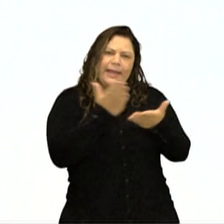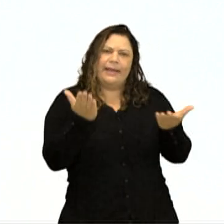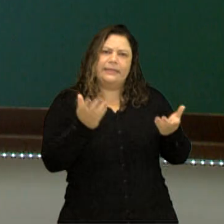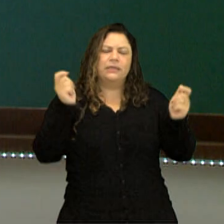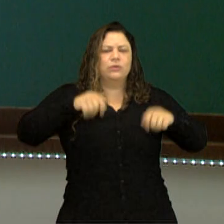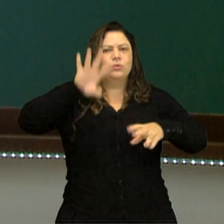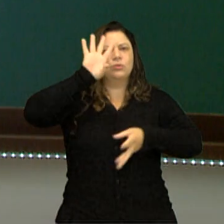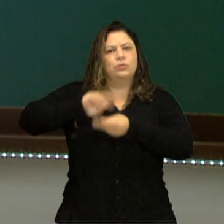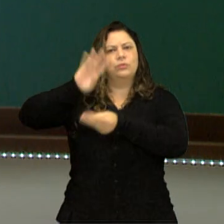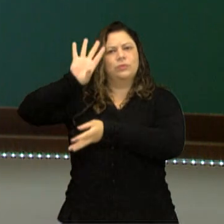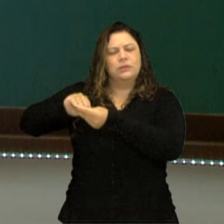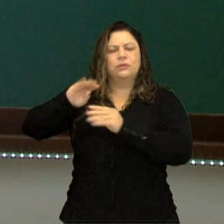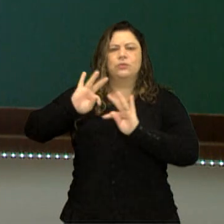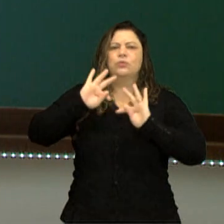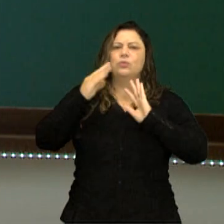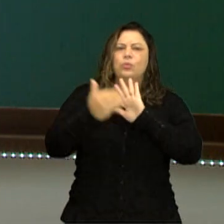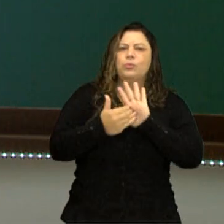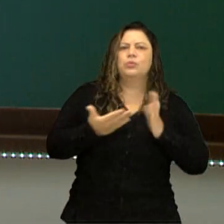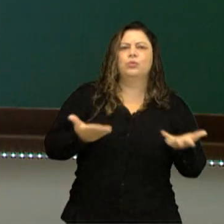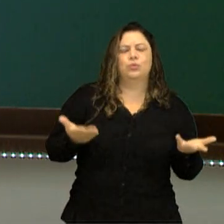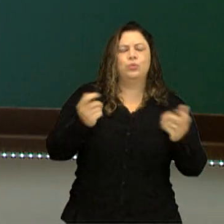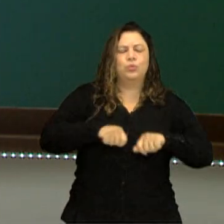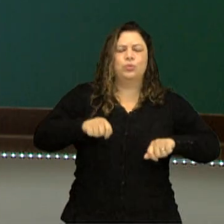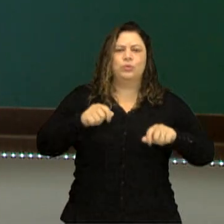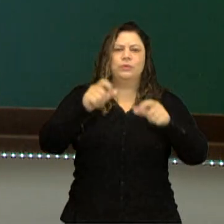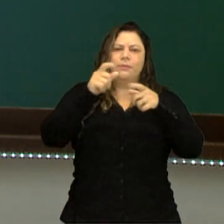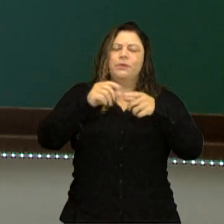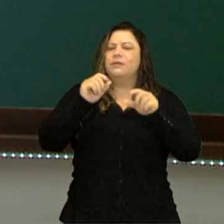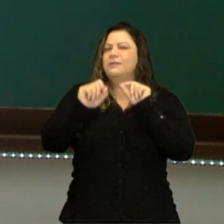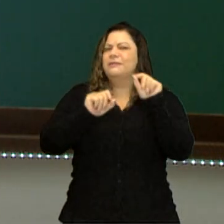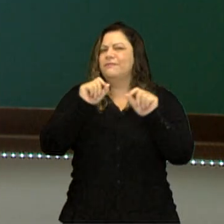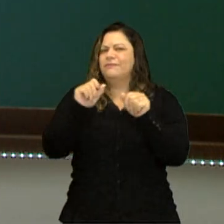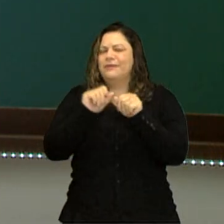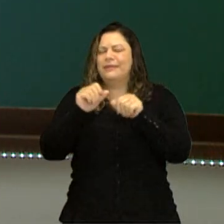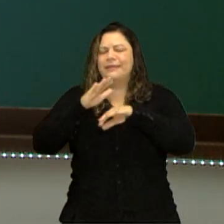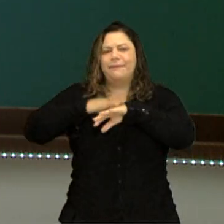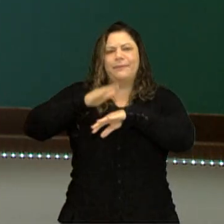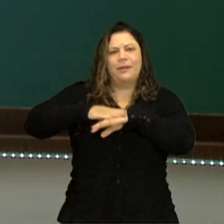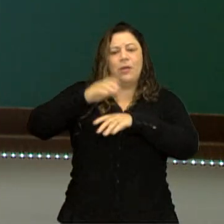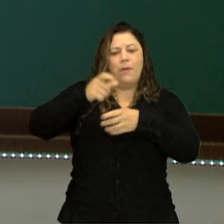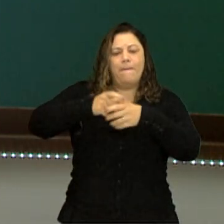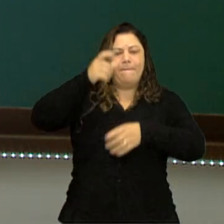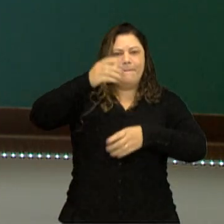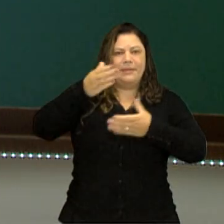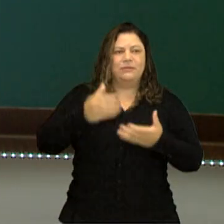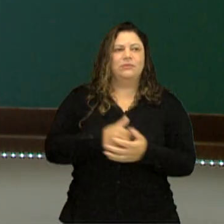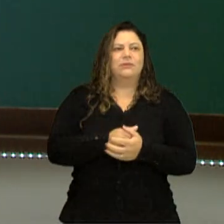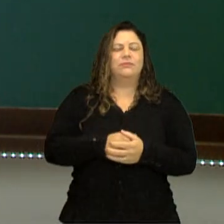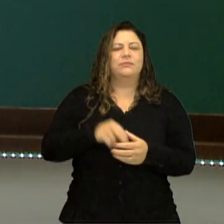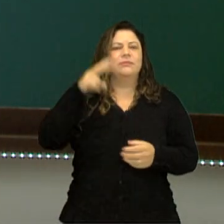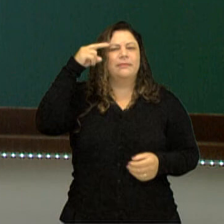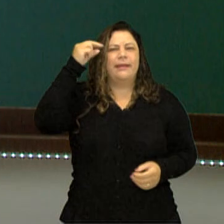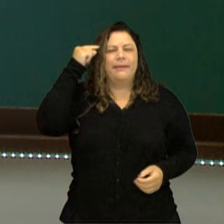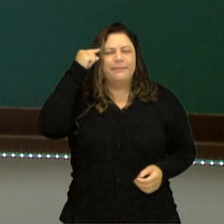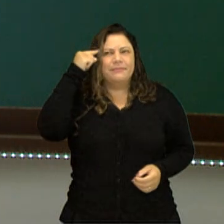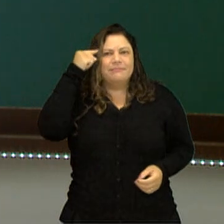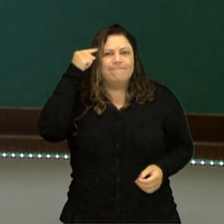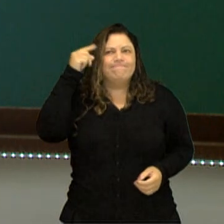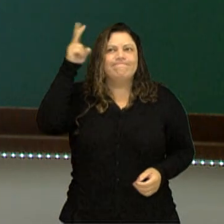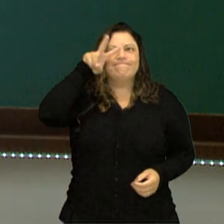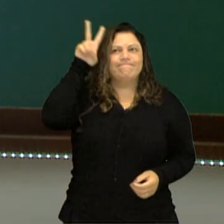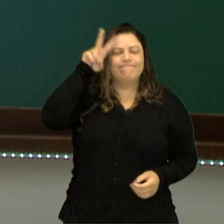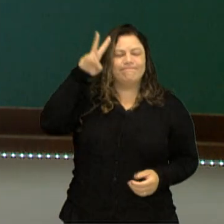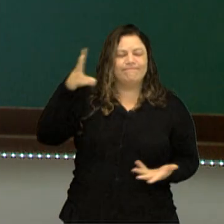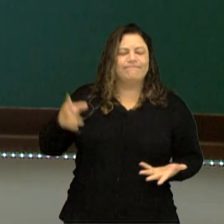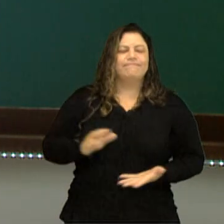um resumo de todo o cilindro, porque depois isso vai aumentar o formulário, vai ser uma espécie de um memorex para vocês lembrarem